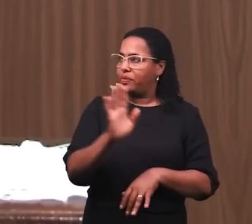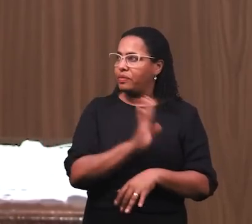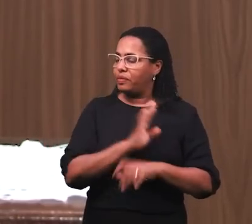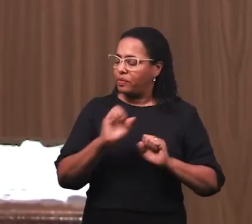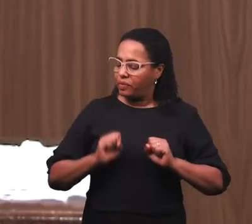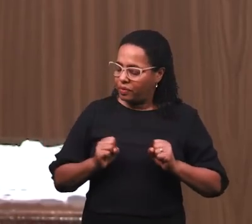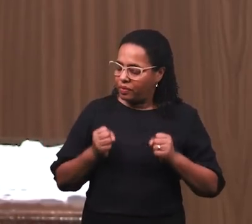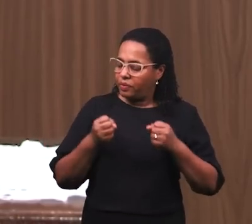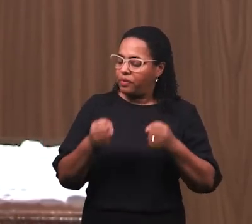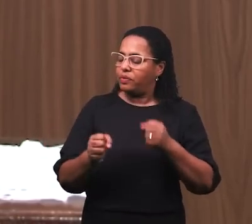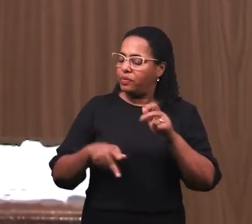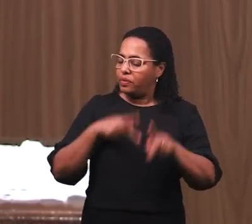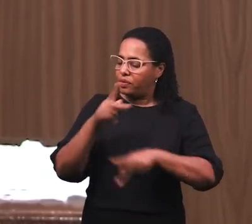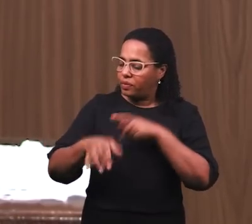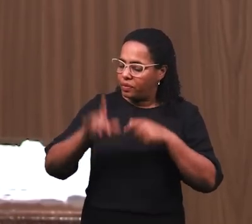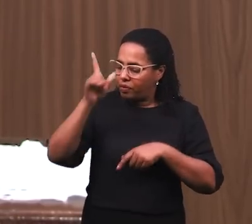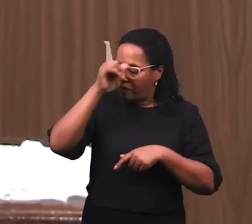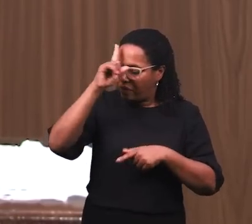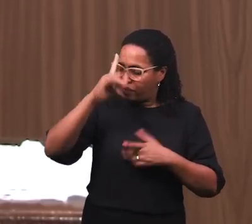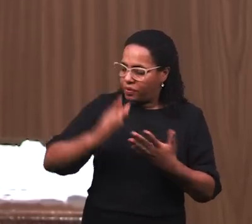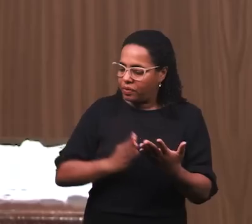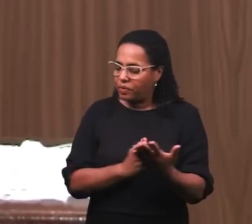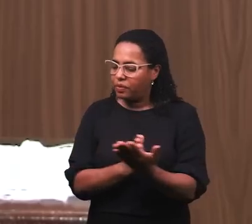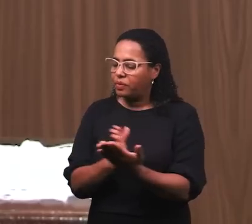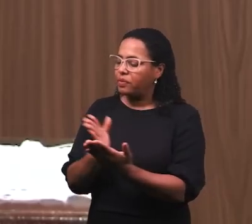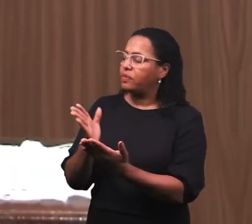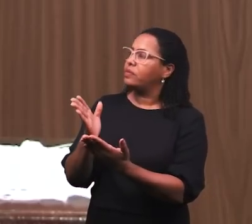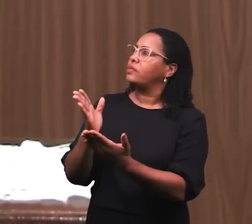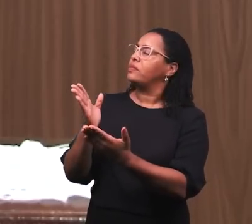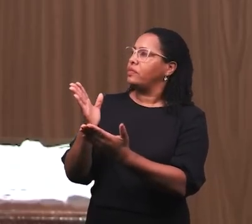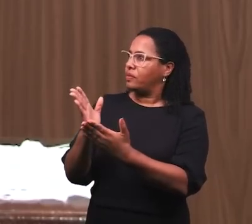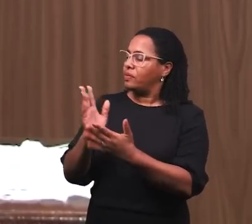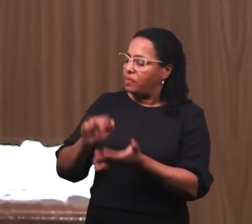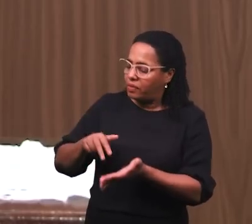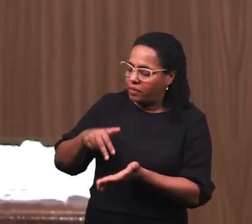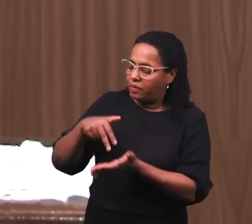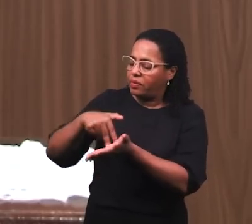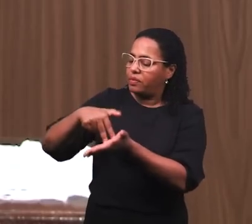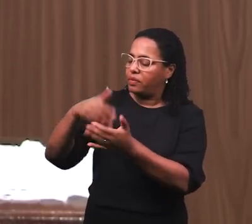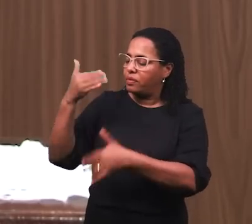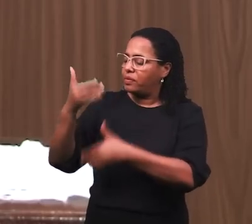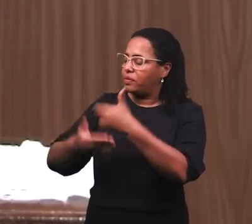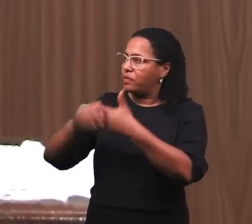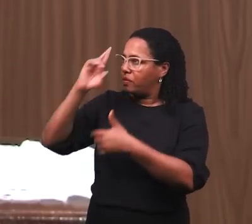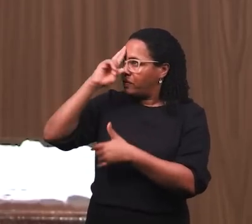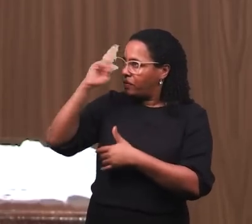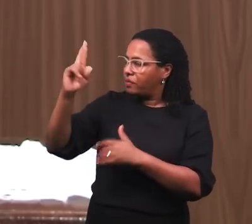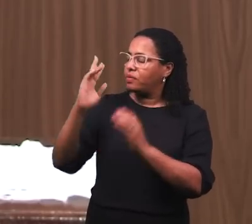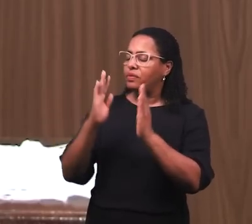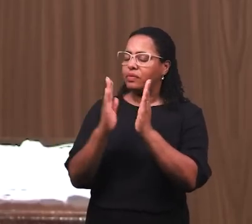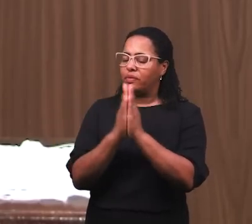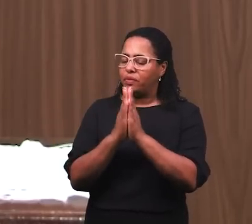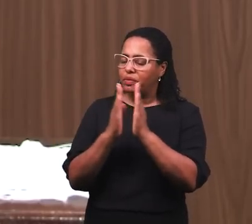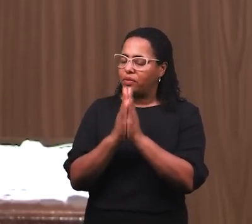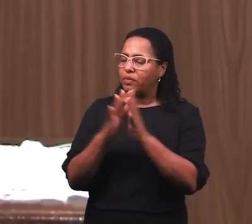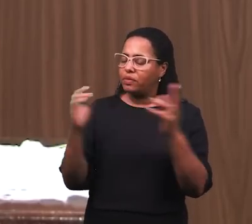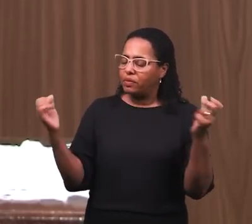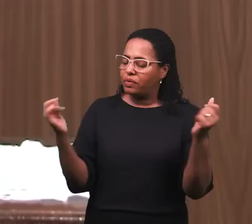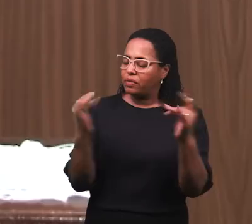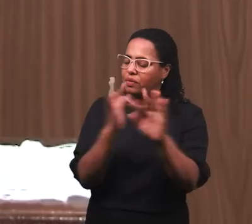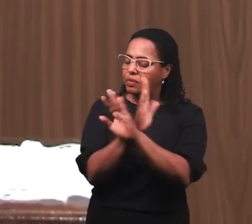coração e fortalece o Teu povo a cada dia na caminhada para que estejamos firmes diante de Ti em